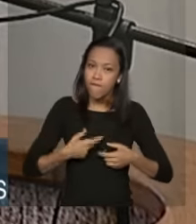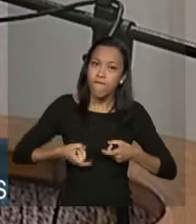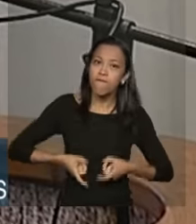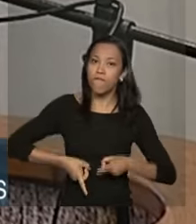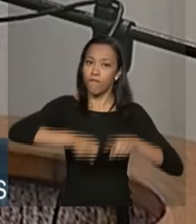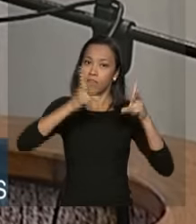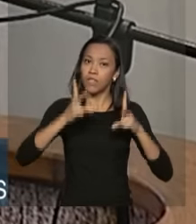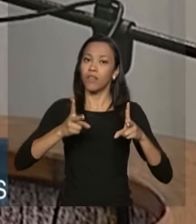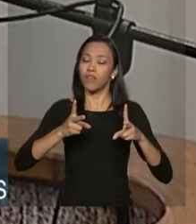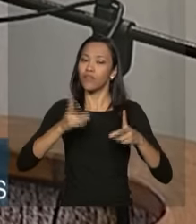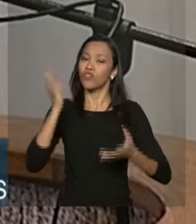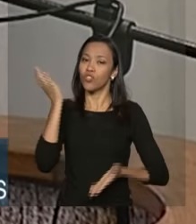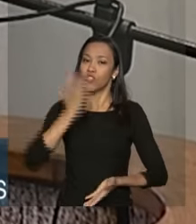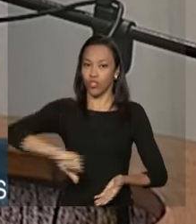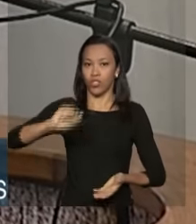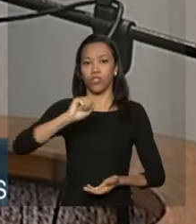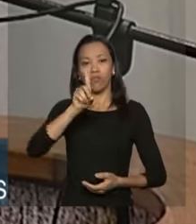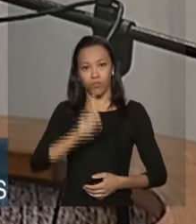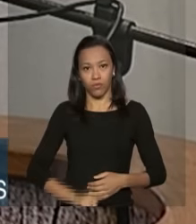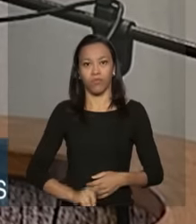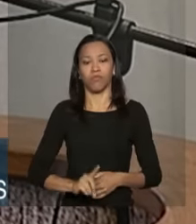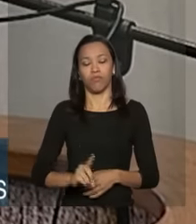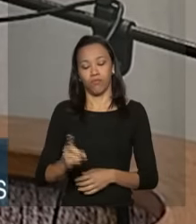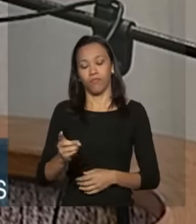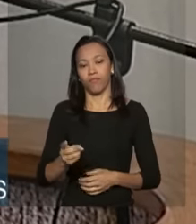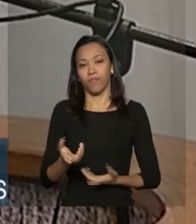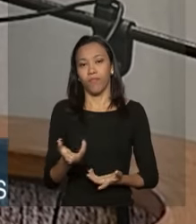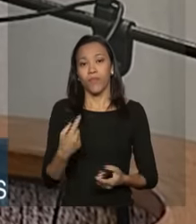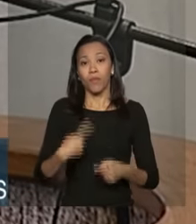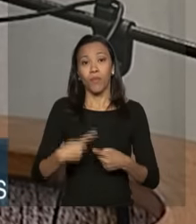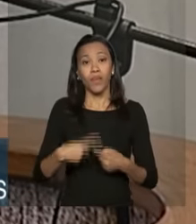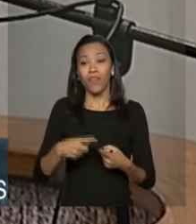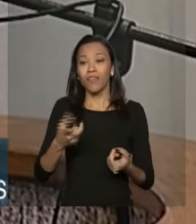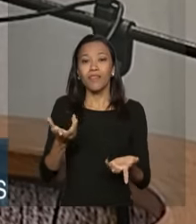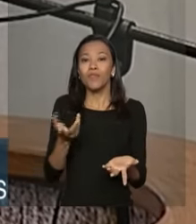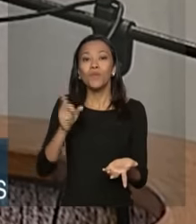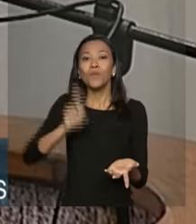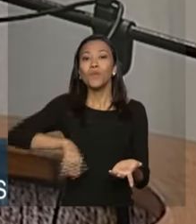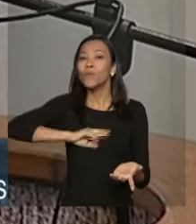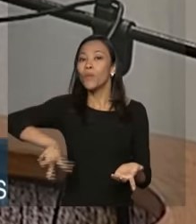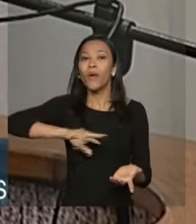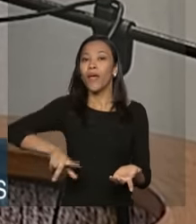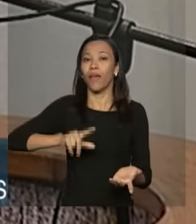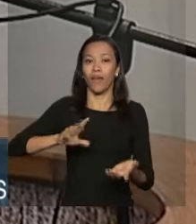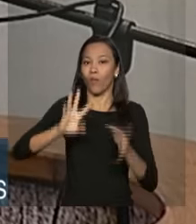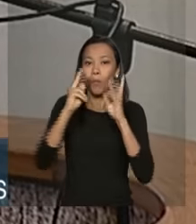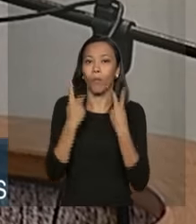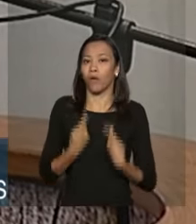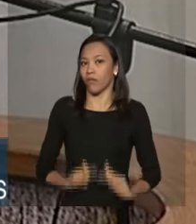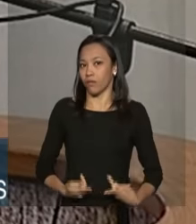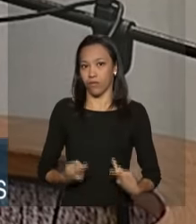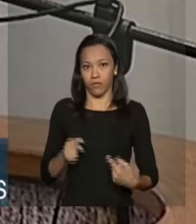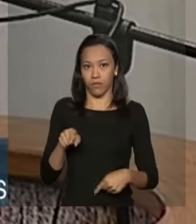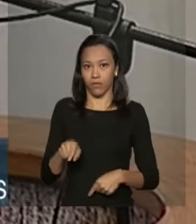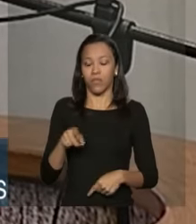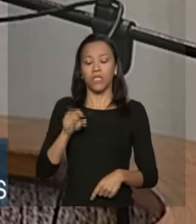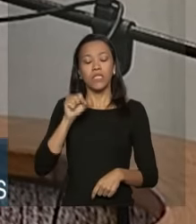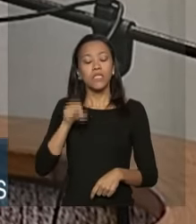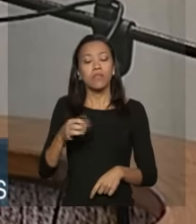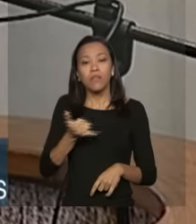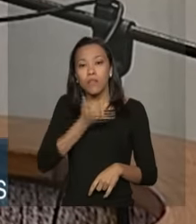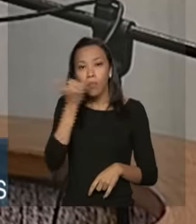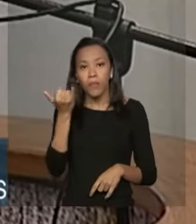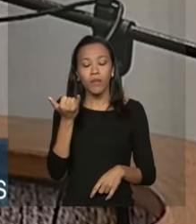vítima ela mergulha a uma condição subumana da qual muitas vezes Depende a